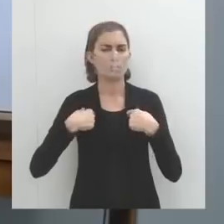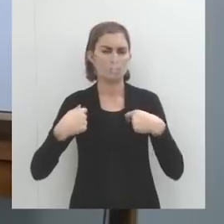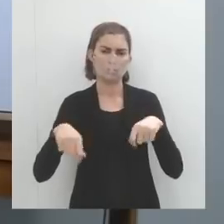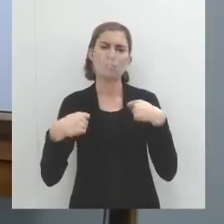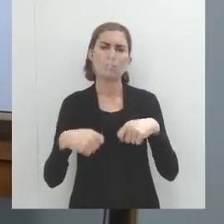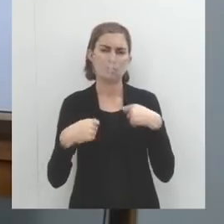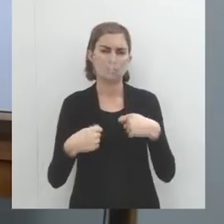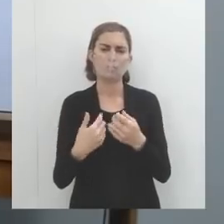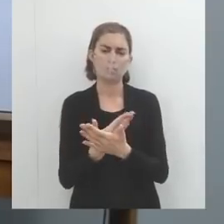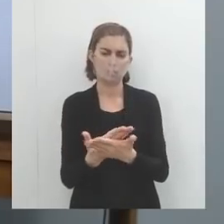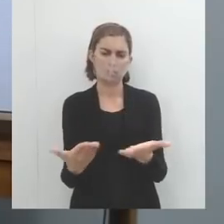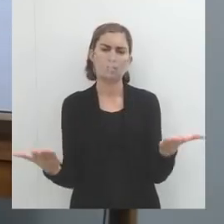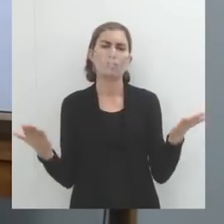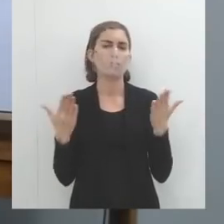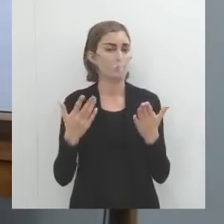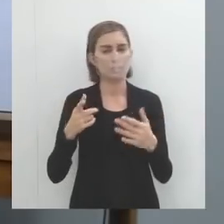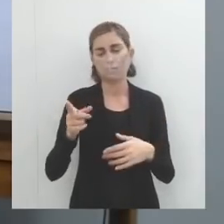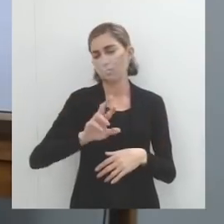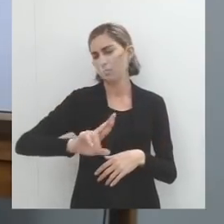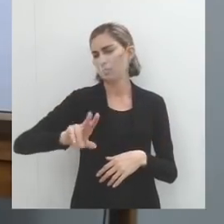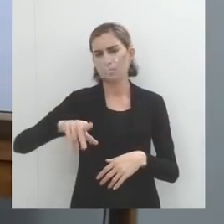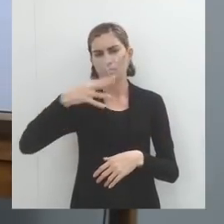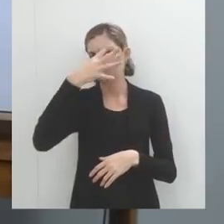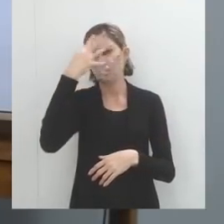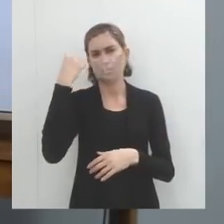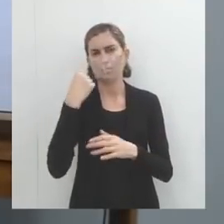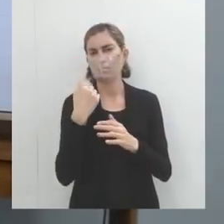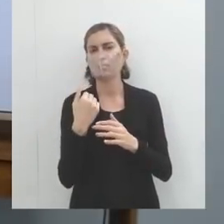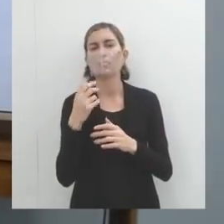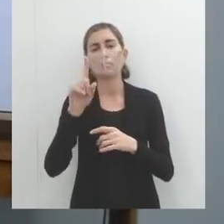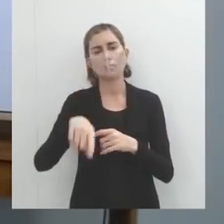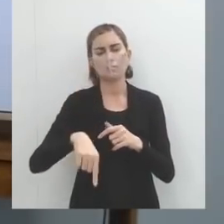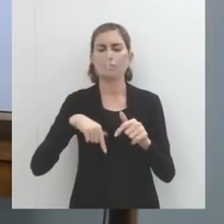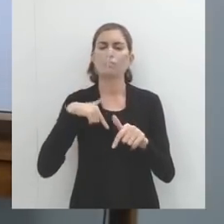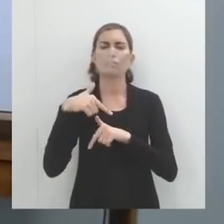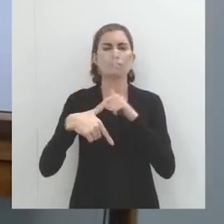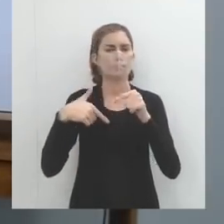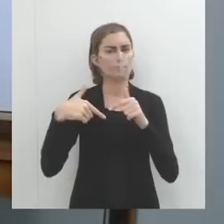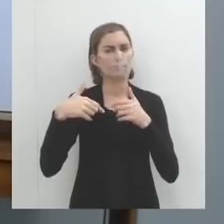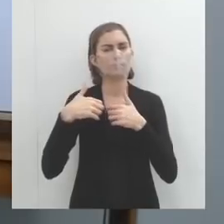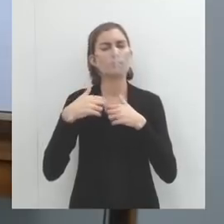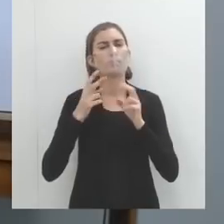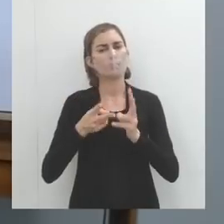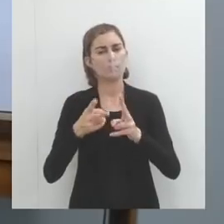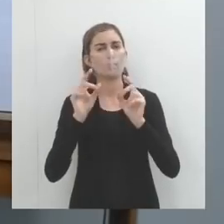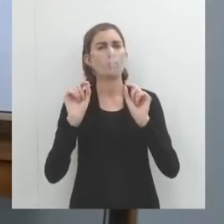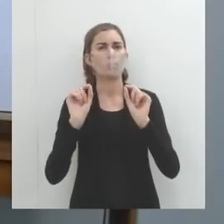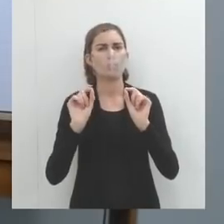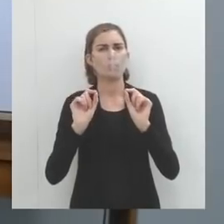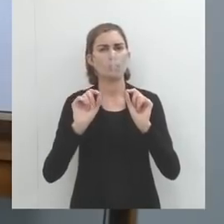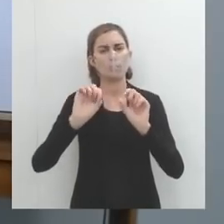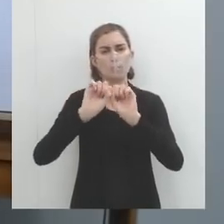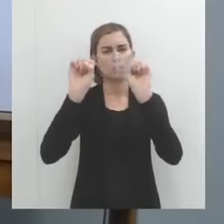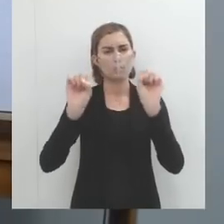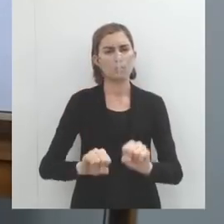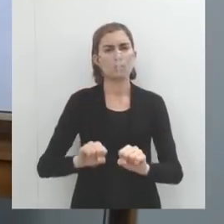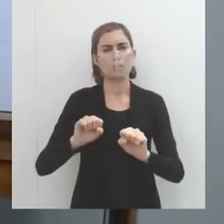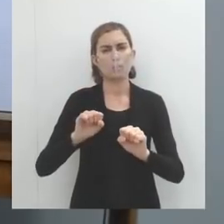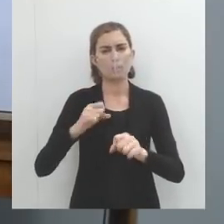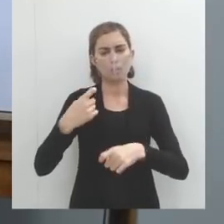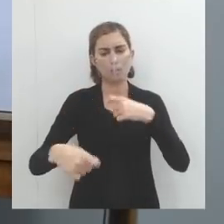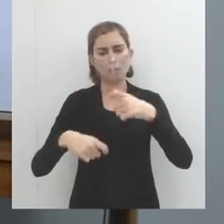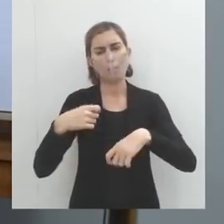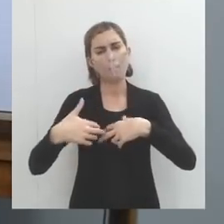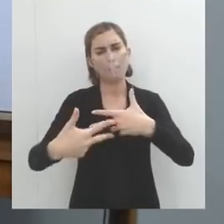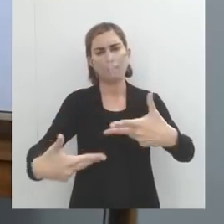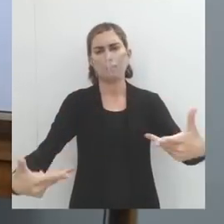que vocês não esqueçam mais, e que a gente trabalhe dessa forma, é o danado dos sistemas